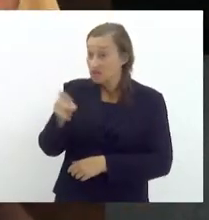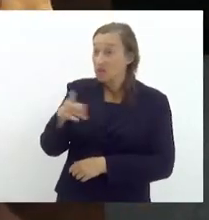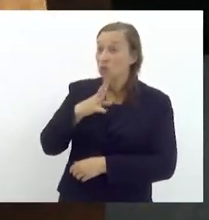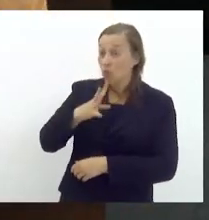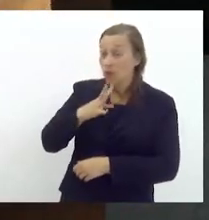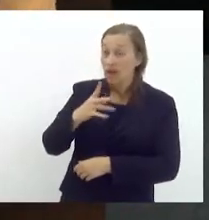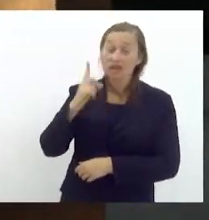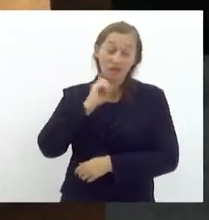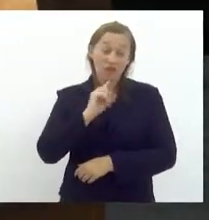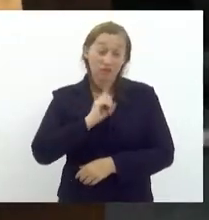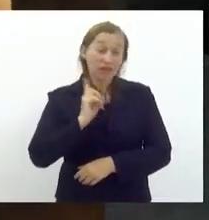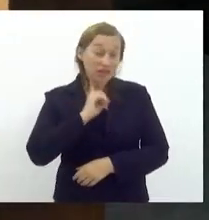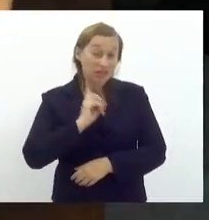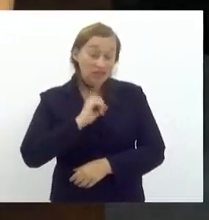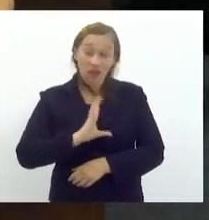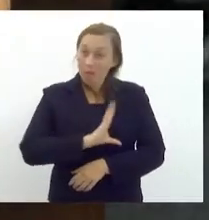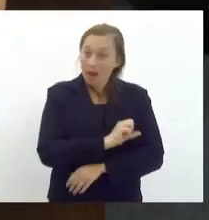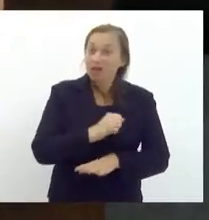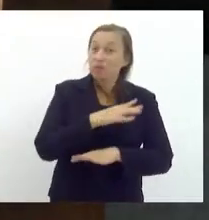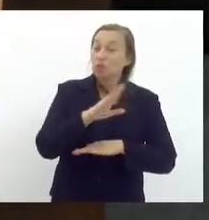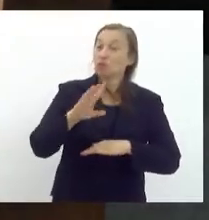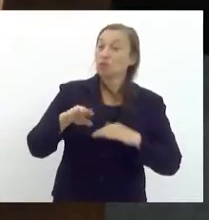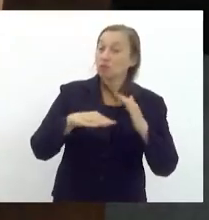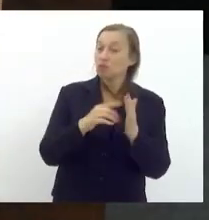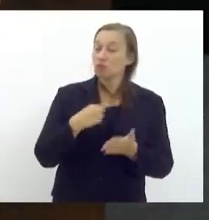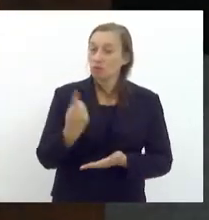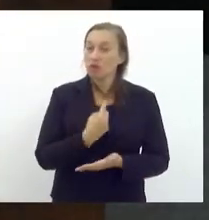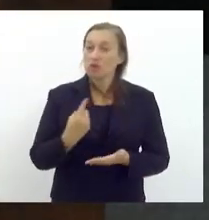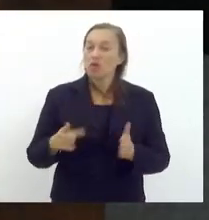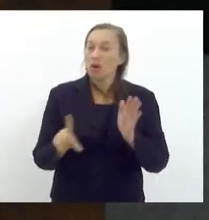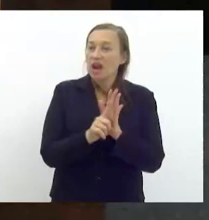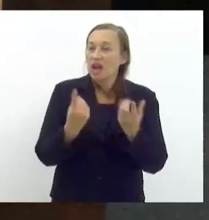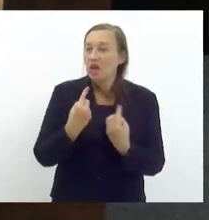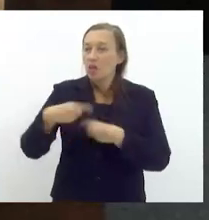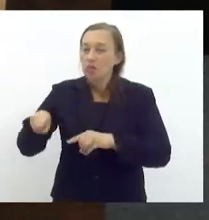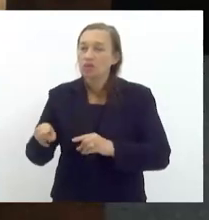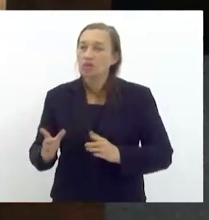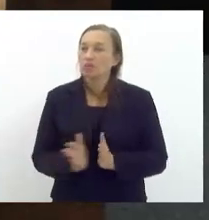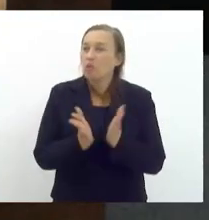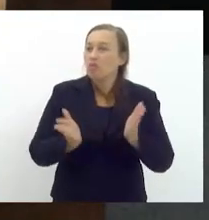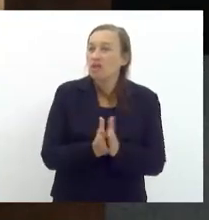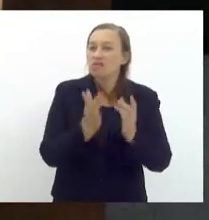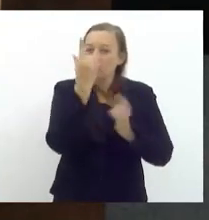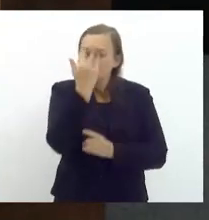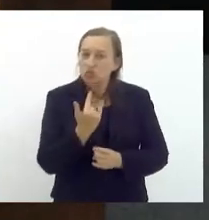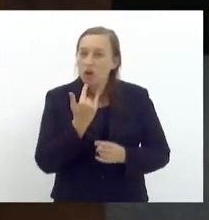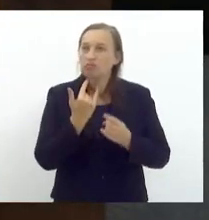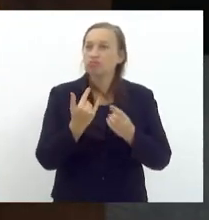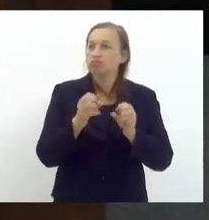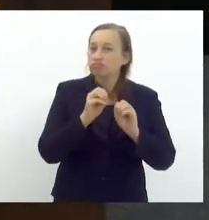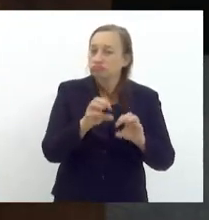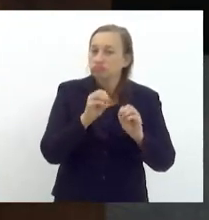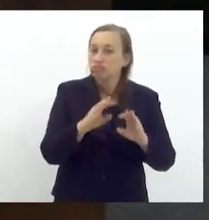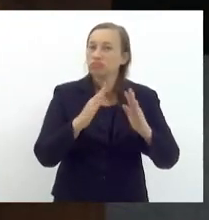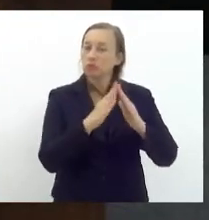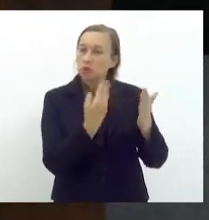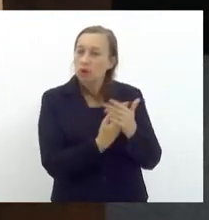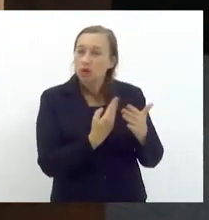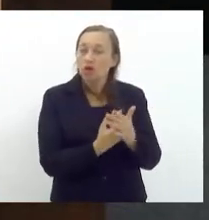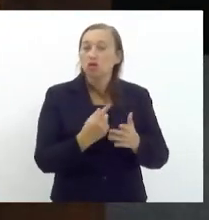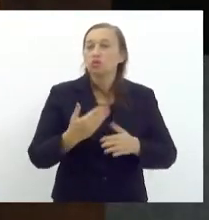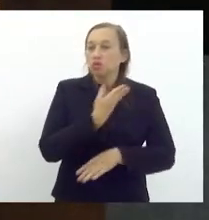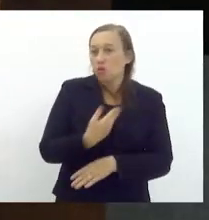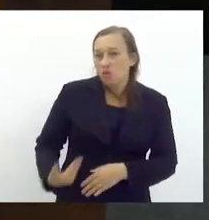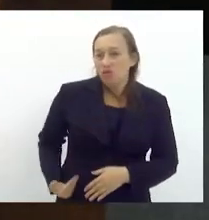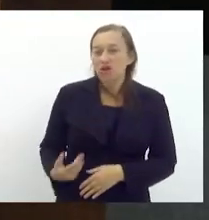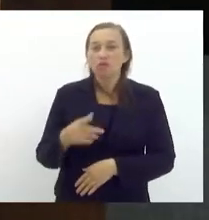flamenguista queridos todos nós nós aprovamos uma lei de combate a pobreza menstrual na rede Municipal de Ensino no governo interino